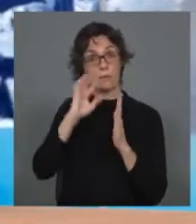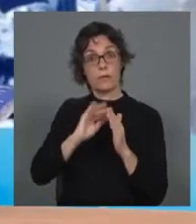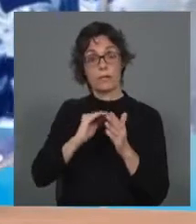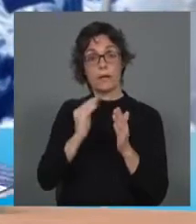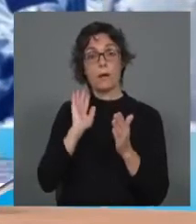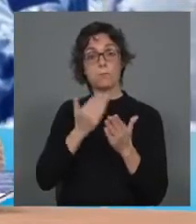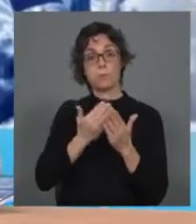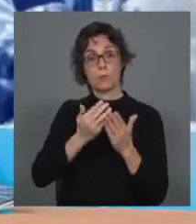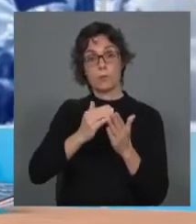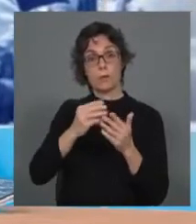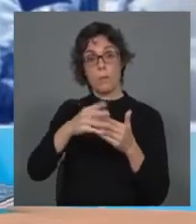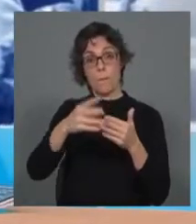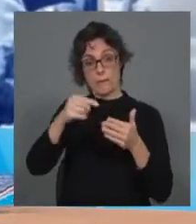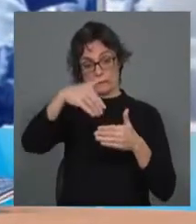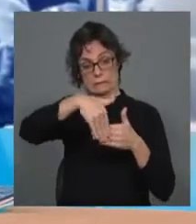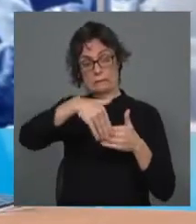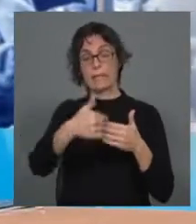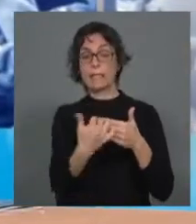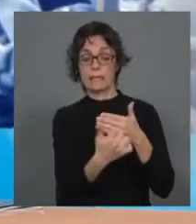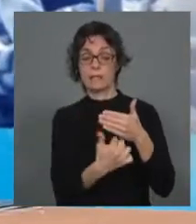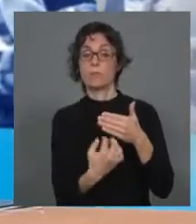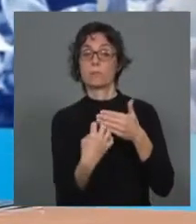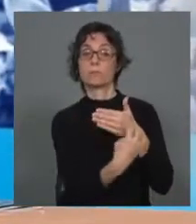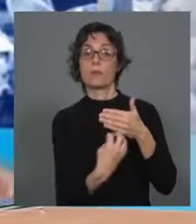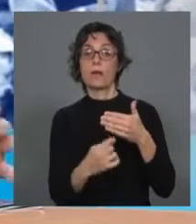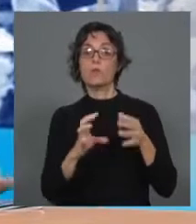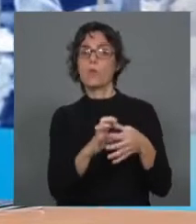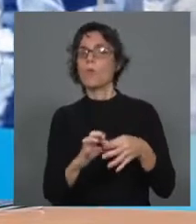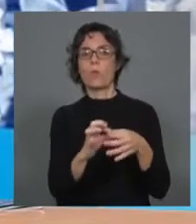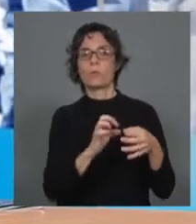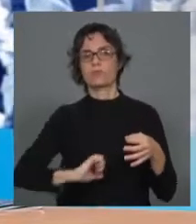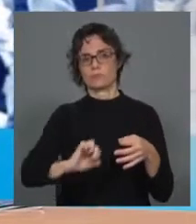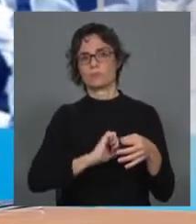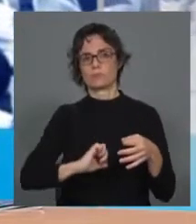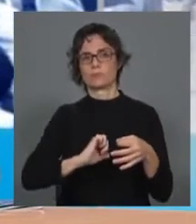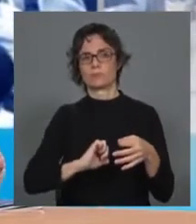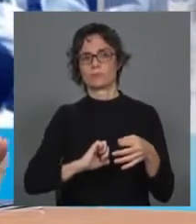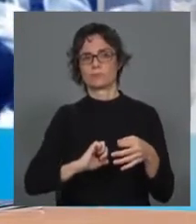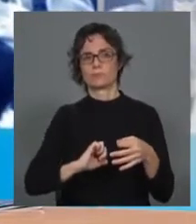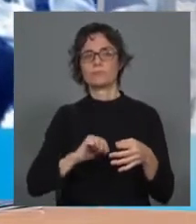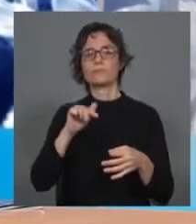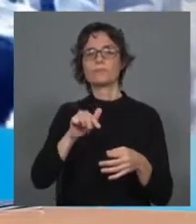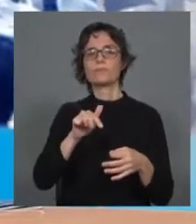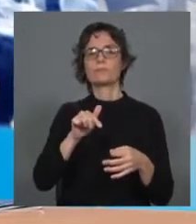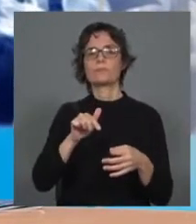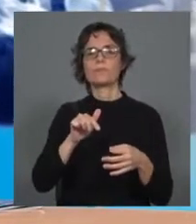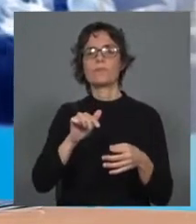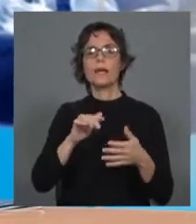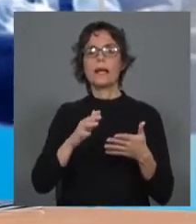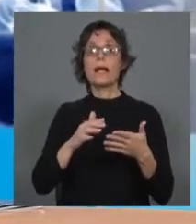página do nosso calendário, de alguma forma participam, colaboram. É comum que, assim que o calendário está